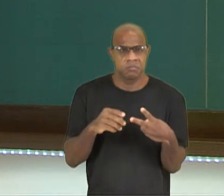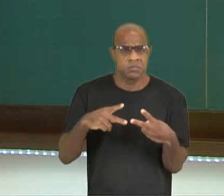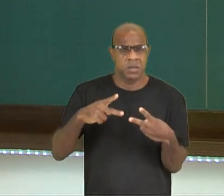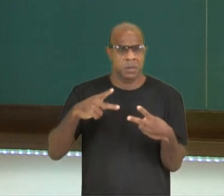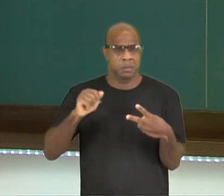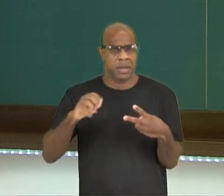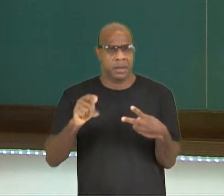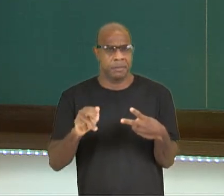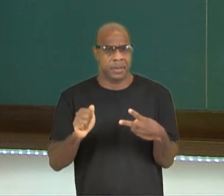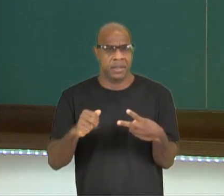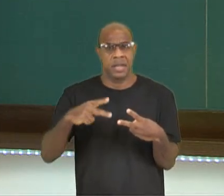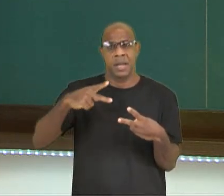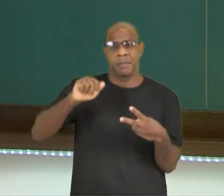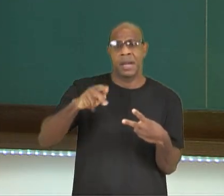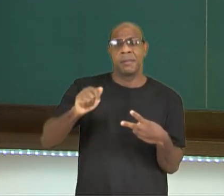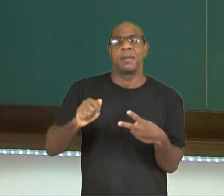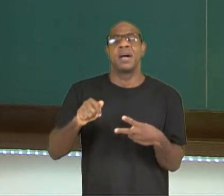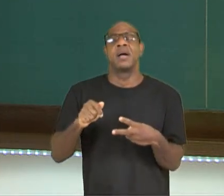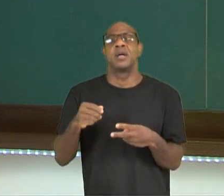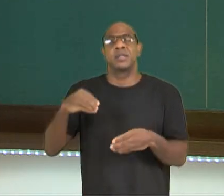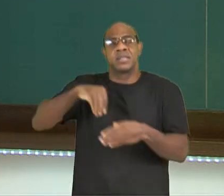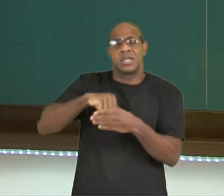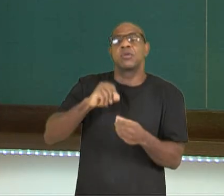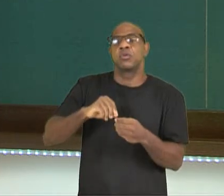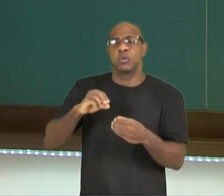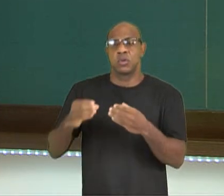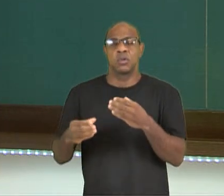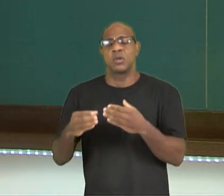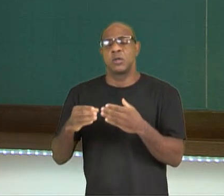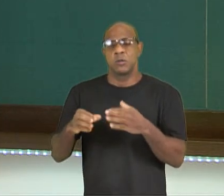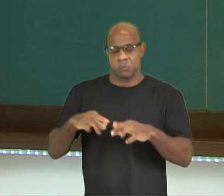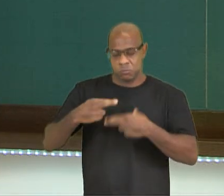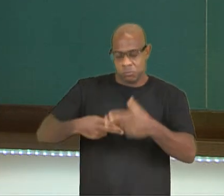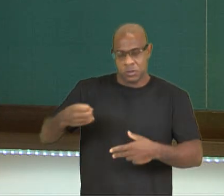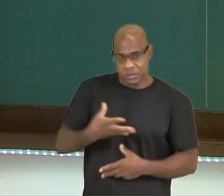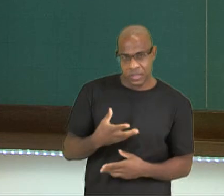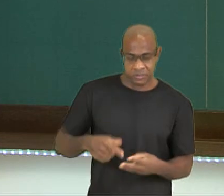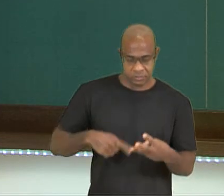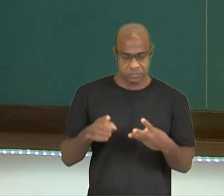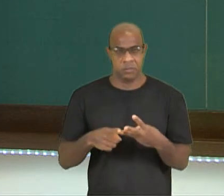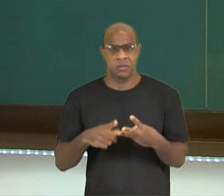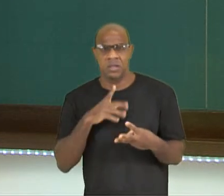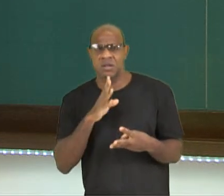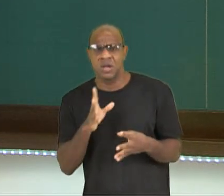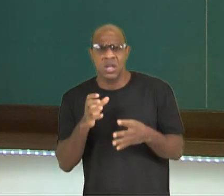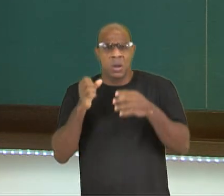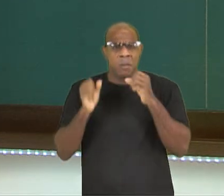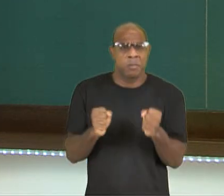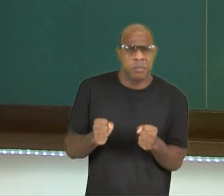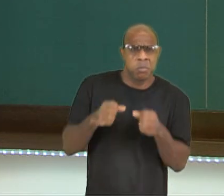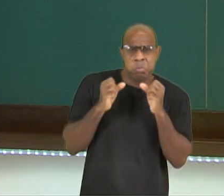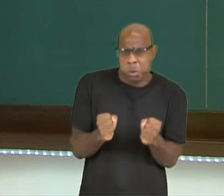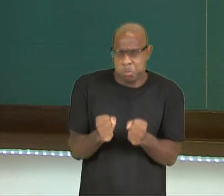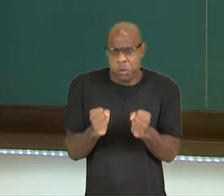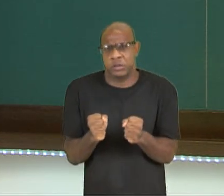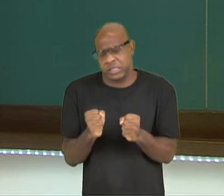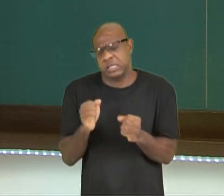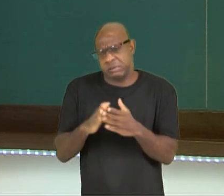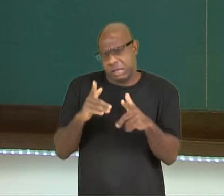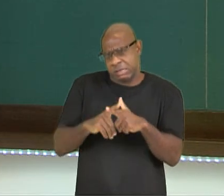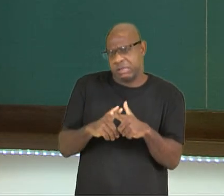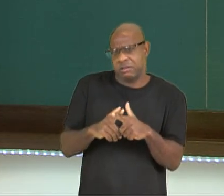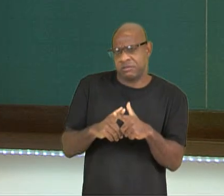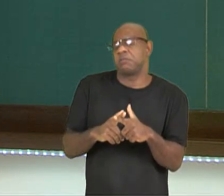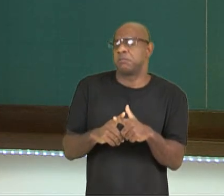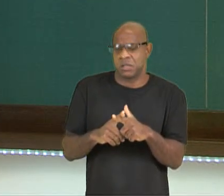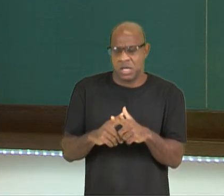Esses são os papas mais polêmicos que a gente viu na história, Você sabe o poder da igreja dos séculos passados? Como a gente já falou, a igreja